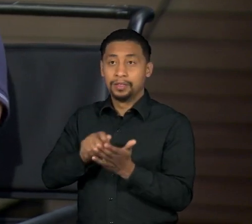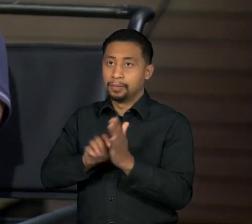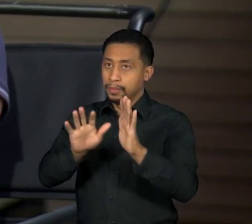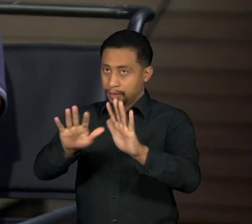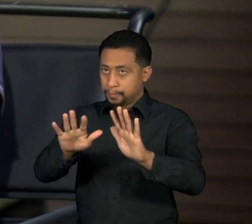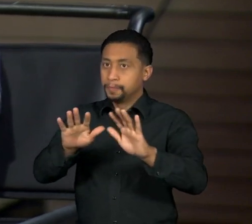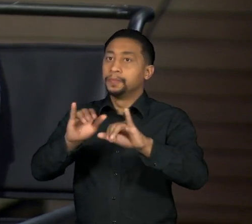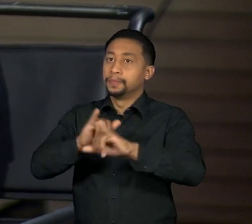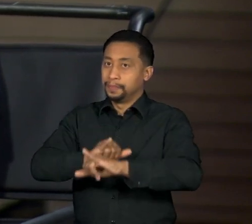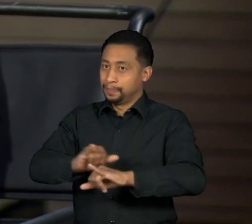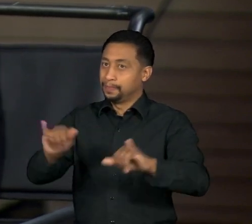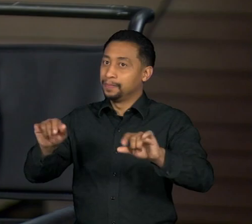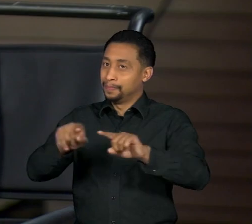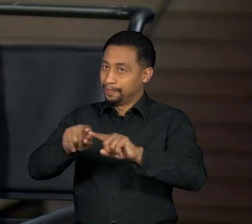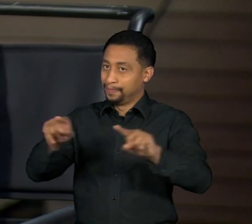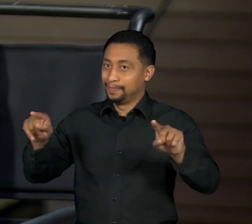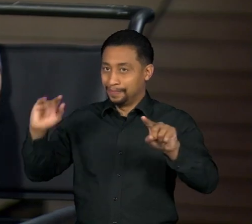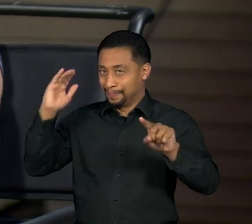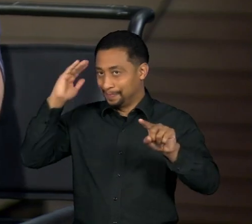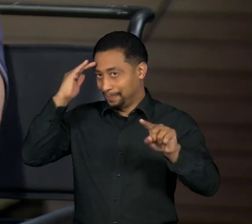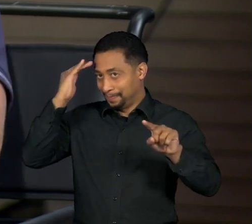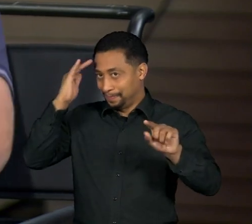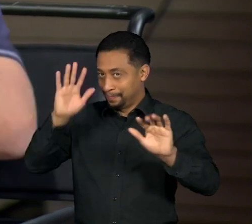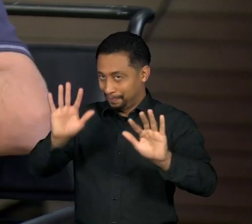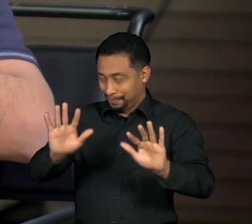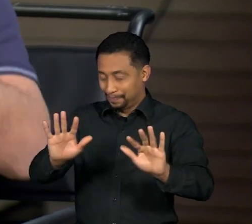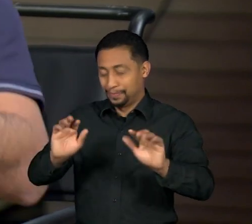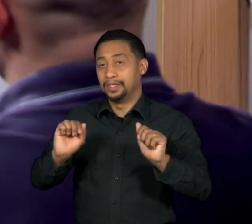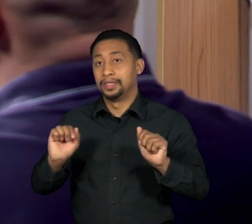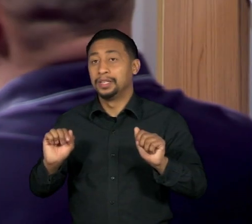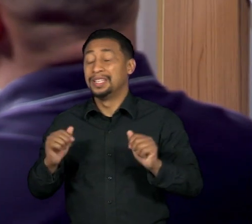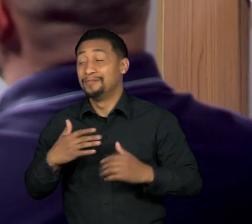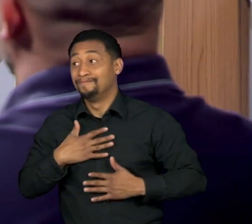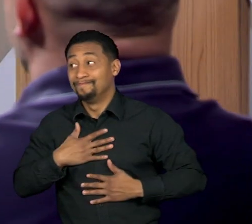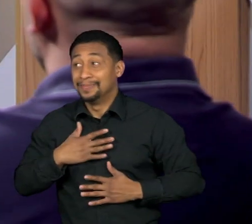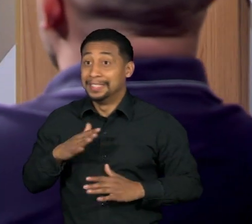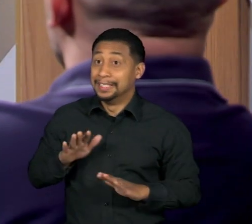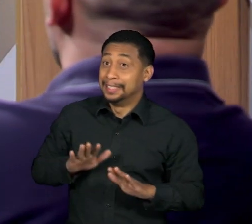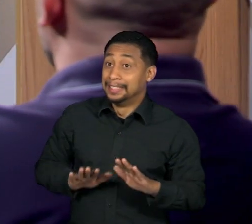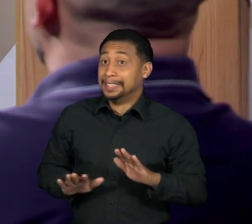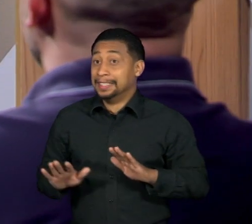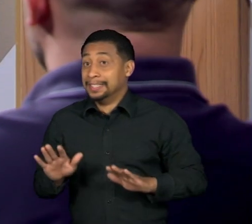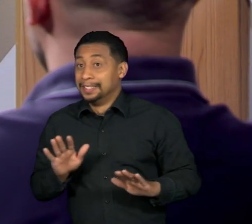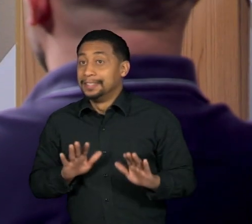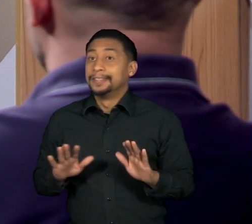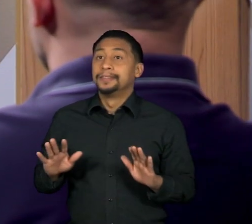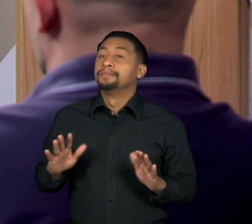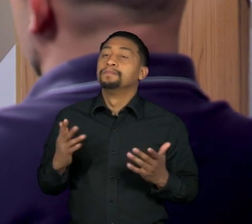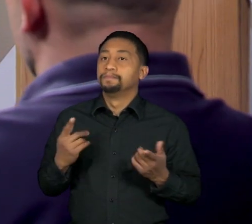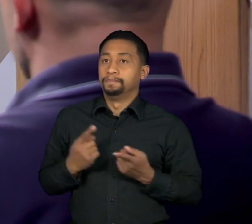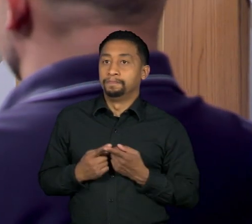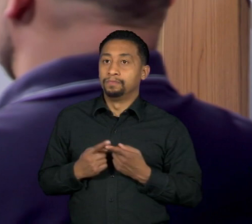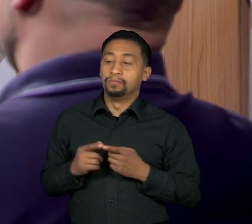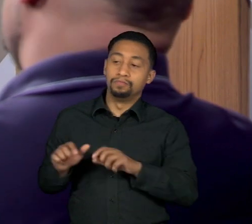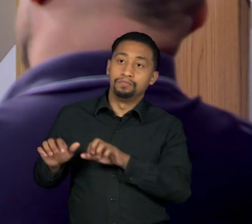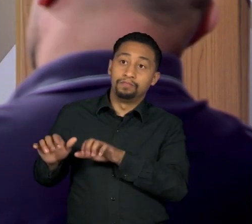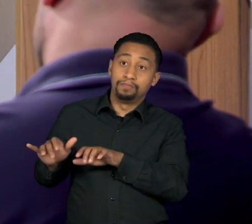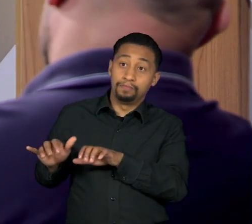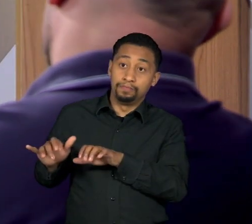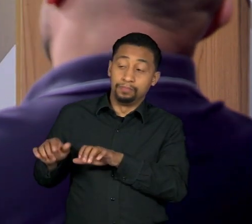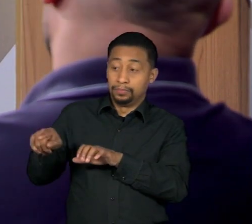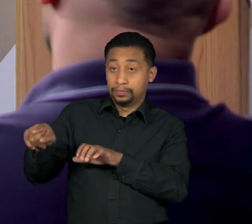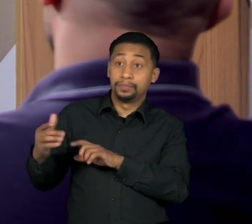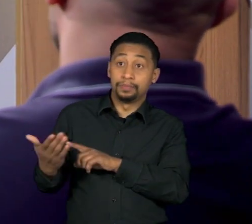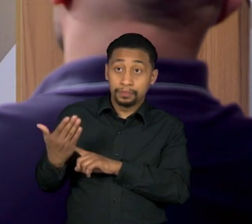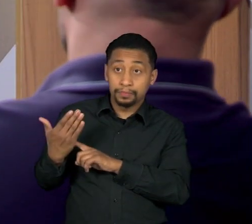ponto. E aí entra naquela tua pergunta anterior sobre o receio que a pessoa tem que ter. Hora nenhuma eu fiz e nem indico que as